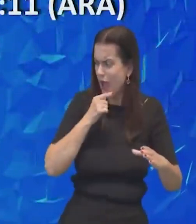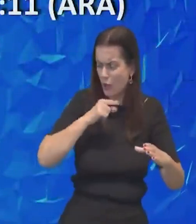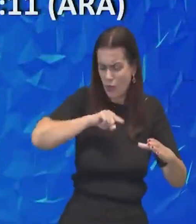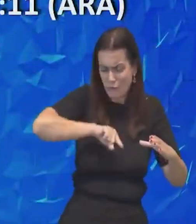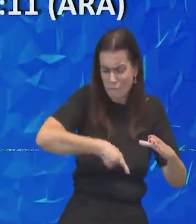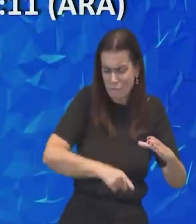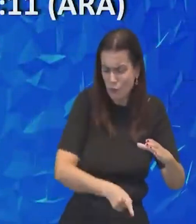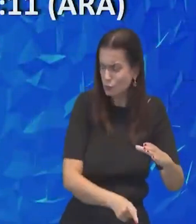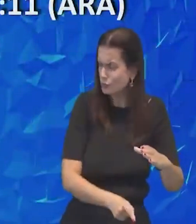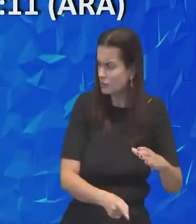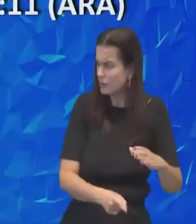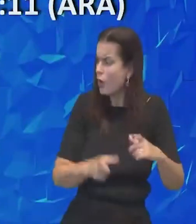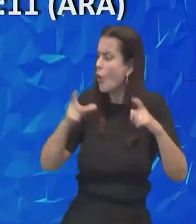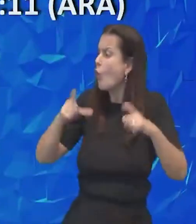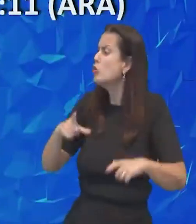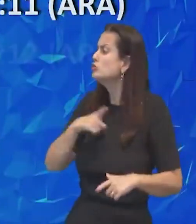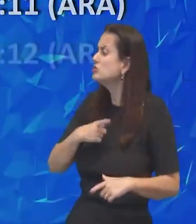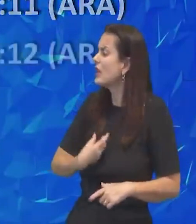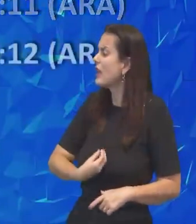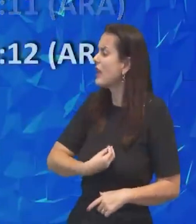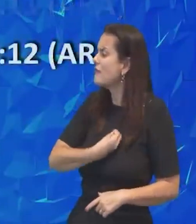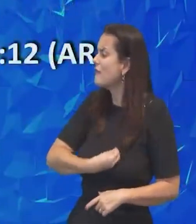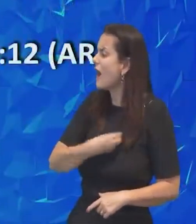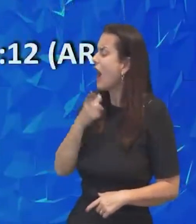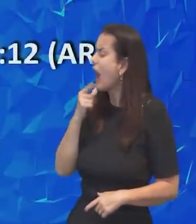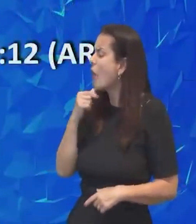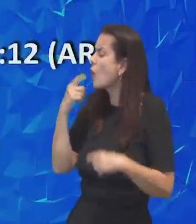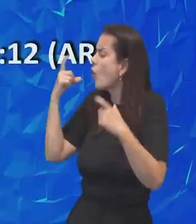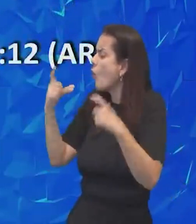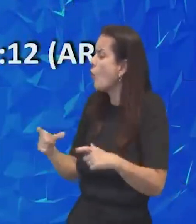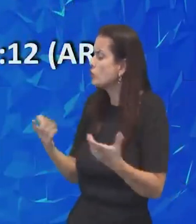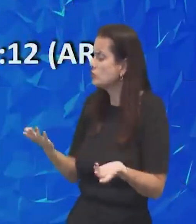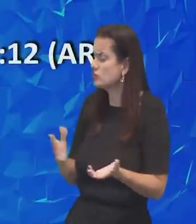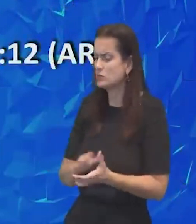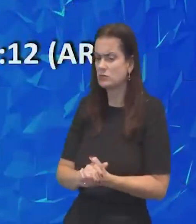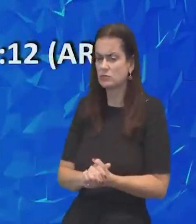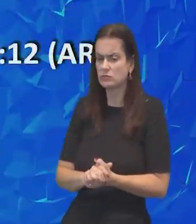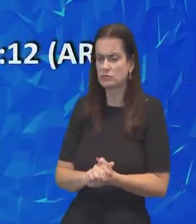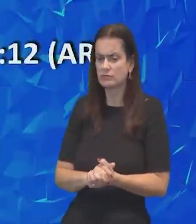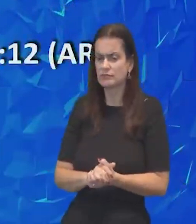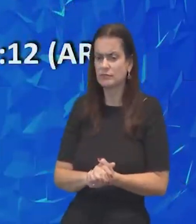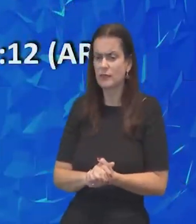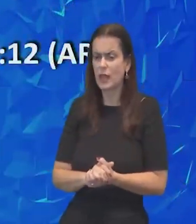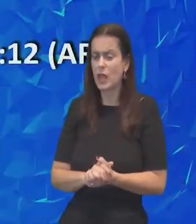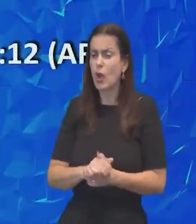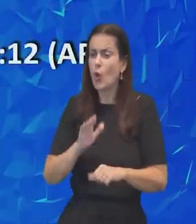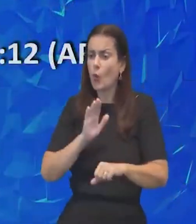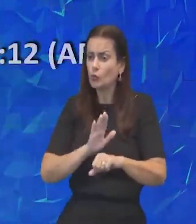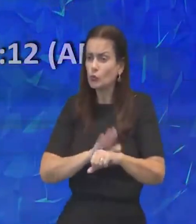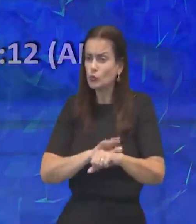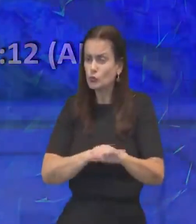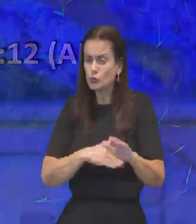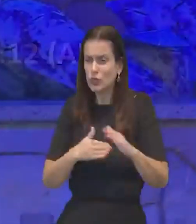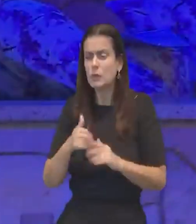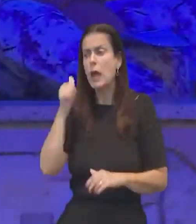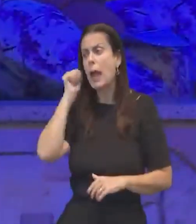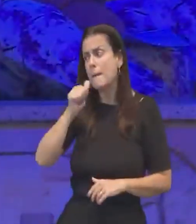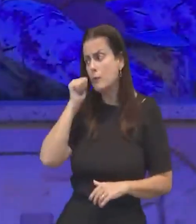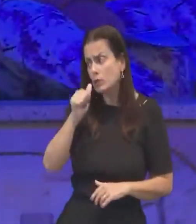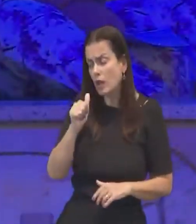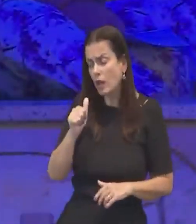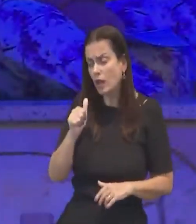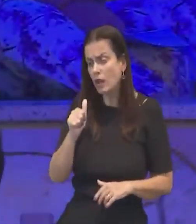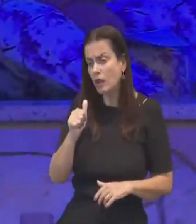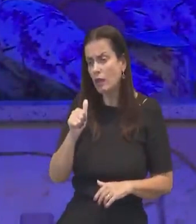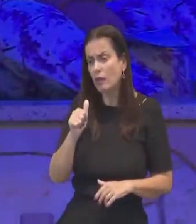viva? És tu, porventura, maior do que o nosso pai Jacó? Perceba que o tempo todo essa mulher puxando a conversa